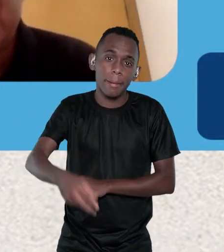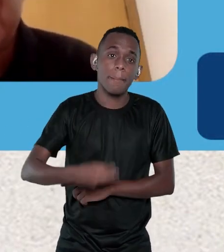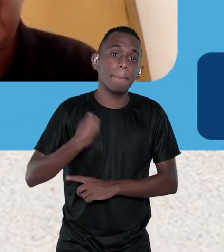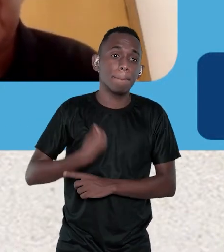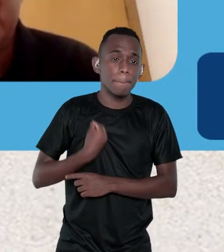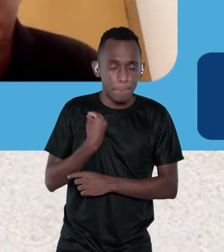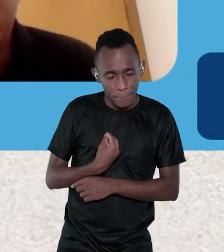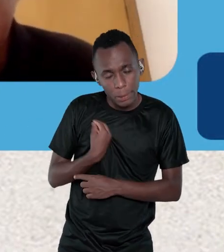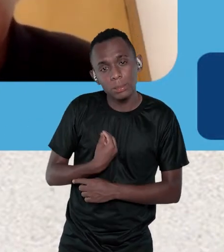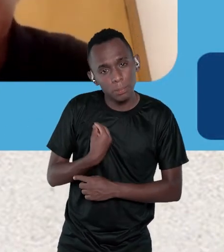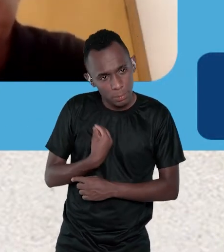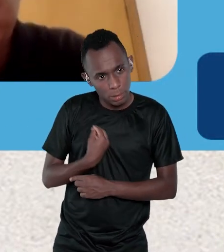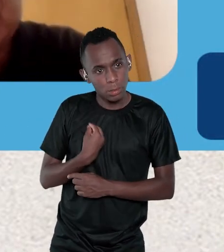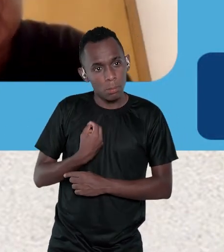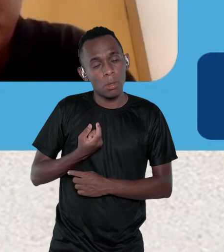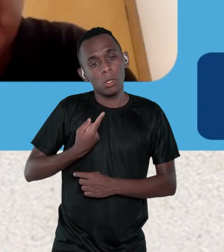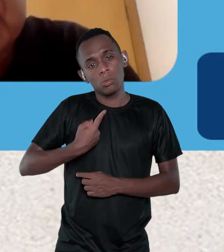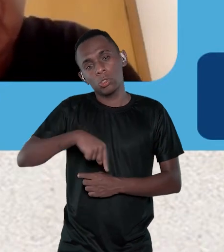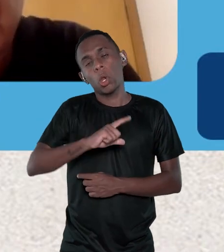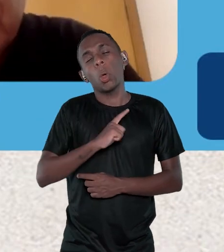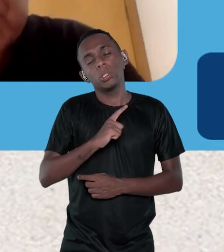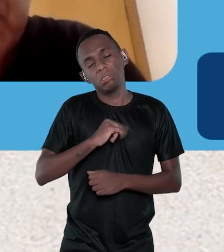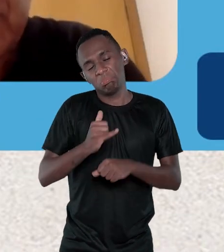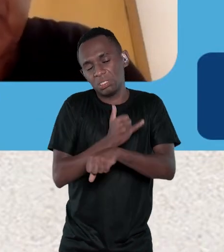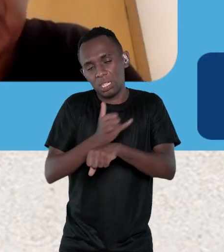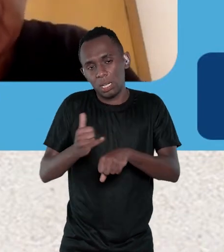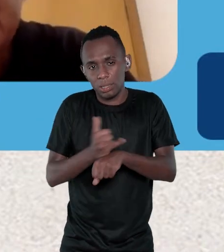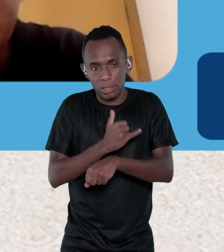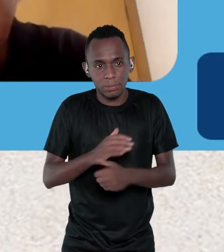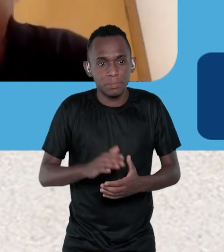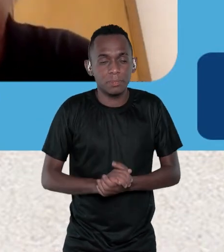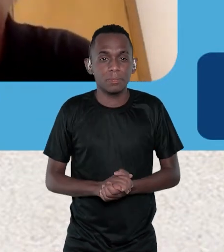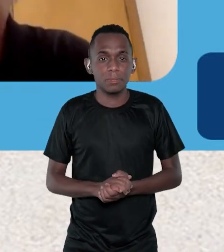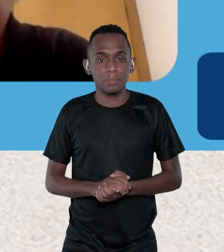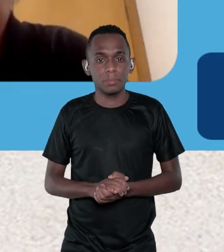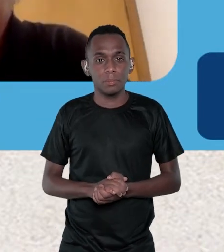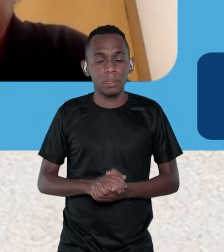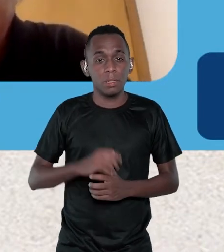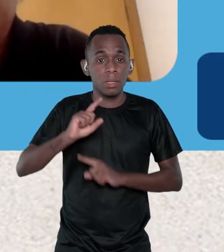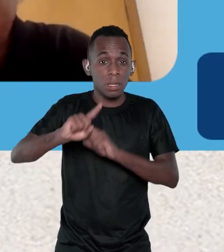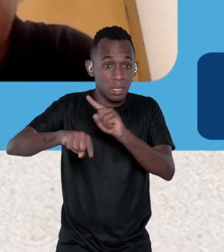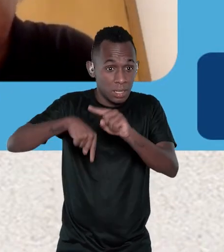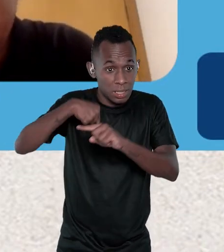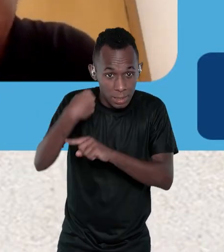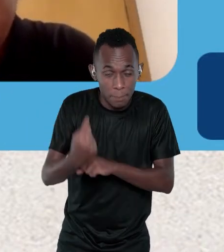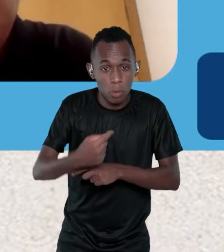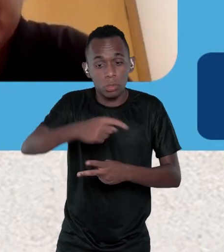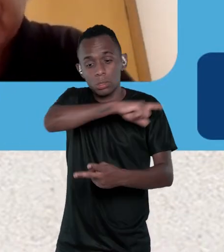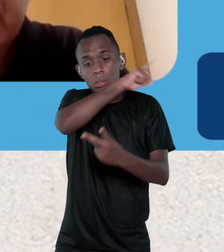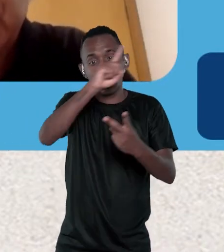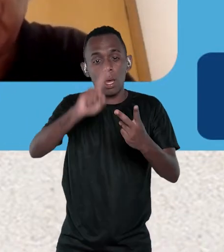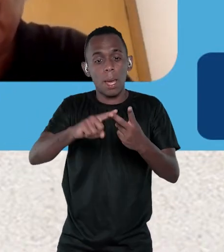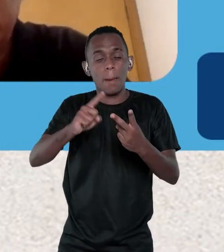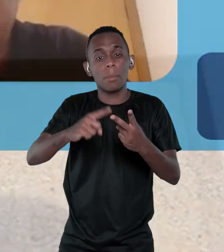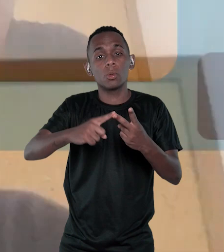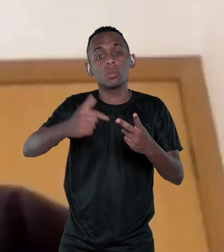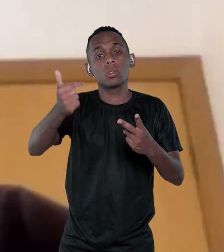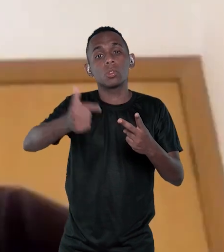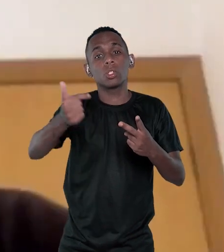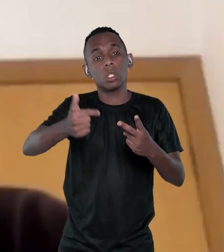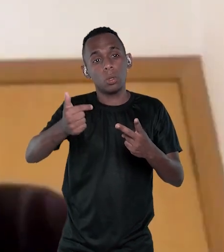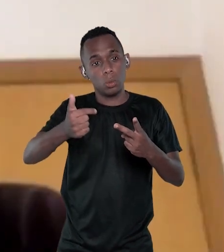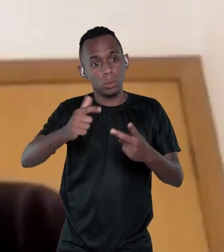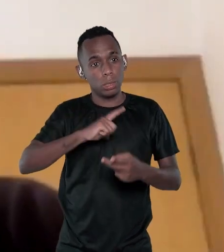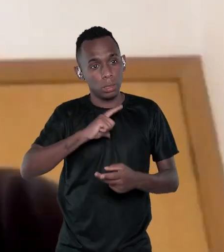uma forma de participação possível que a gente tinha. E aí vem